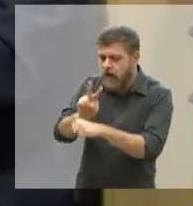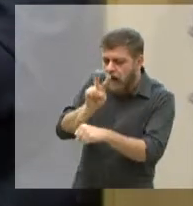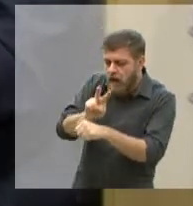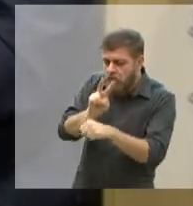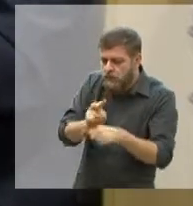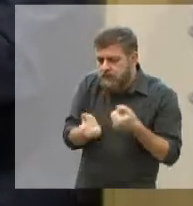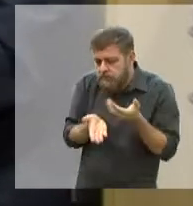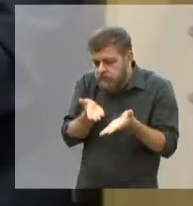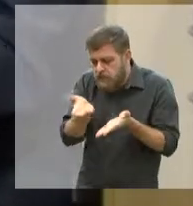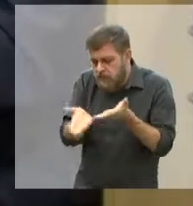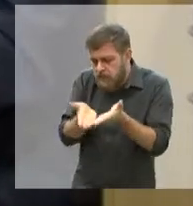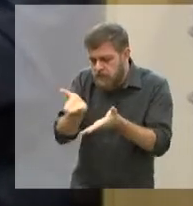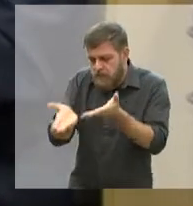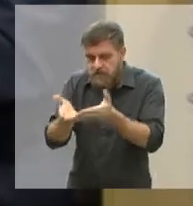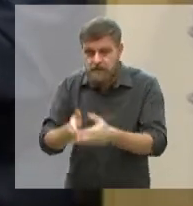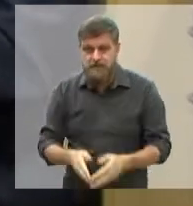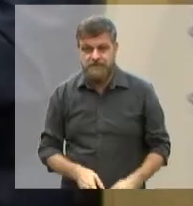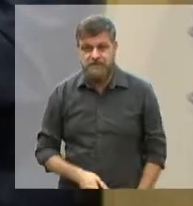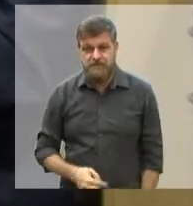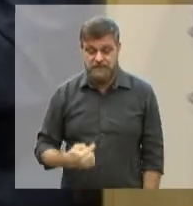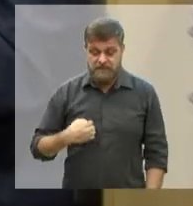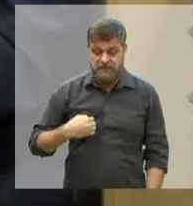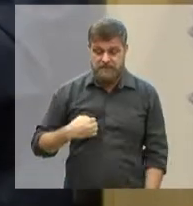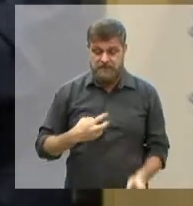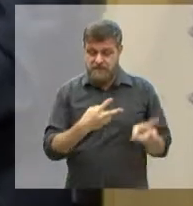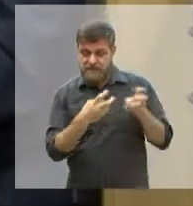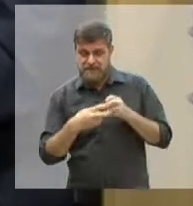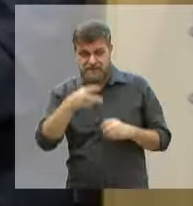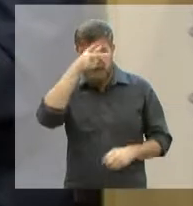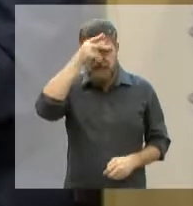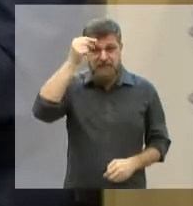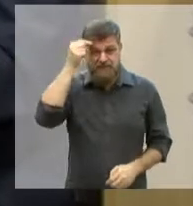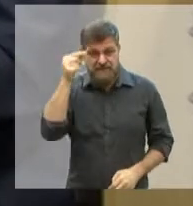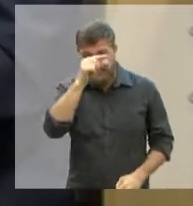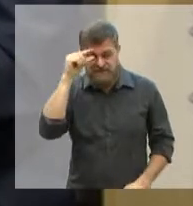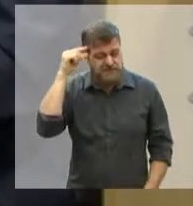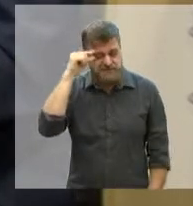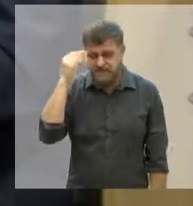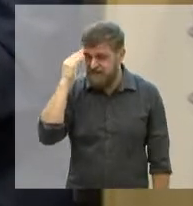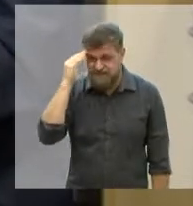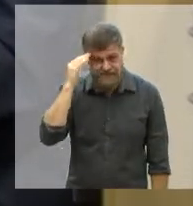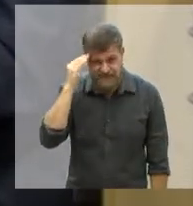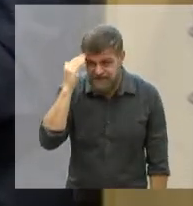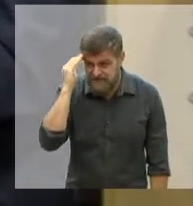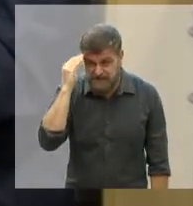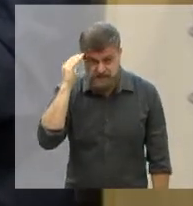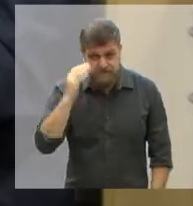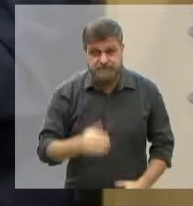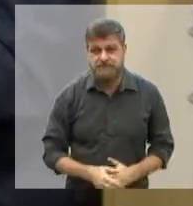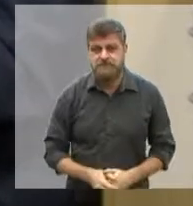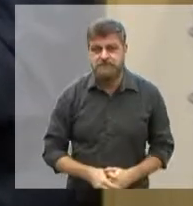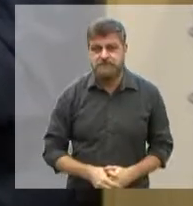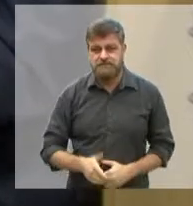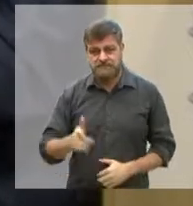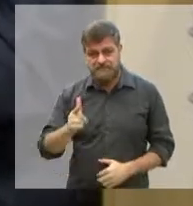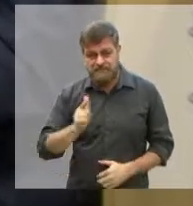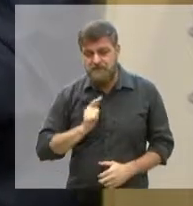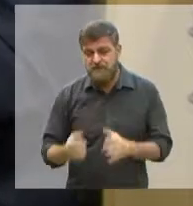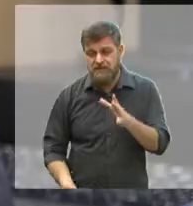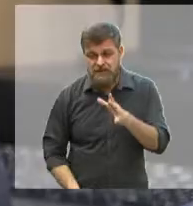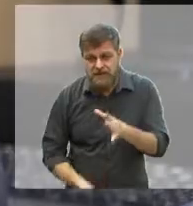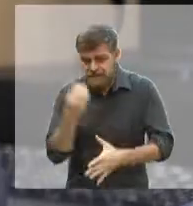de cuidar da pessoa. E isso talvez é algo que a prefeitura do Jonas nunca compreendeu a contento. Né? A gente tem um processo